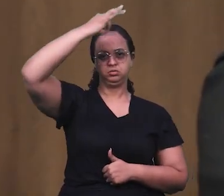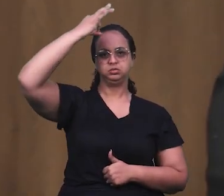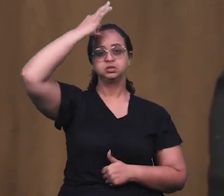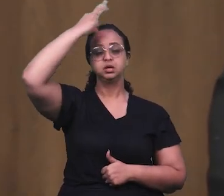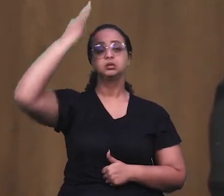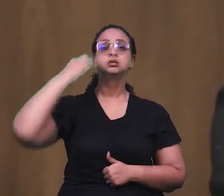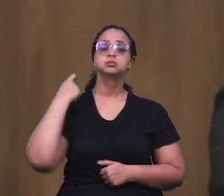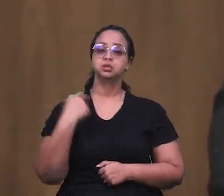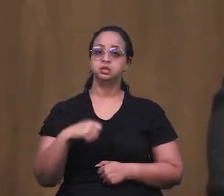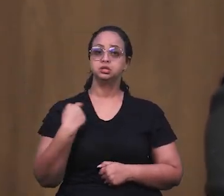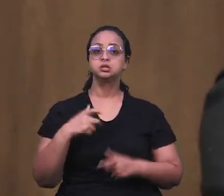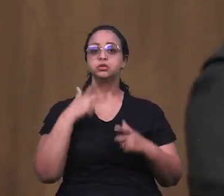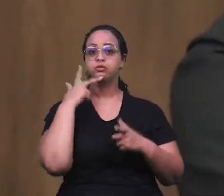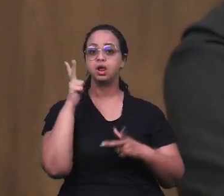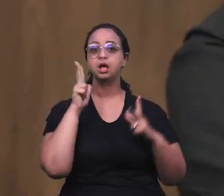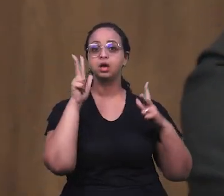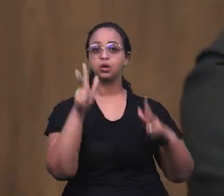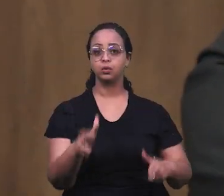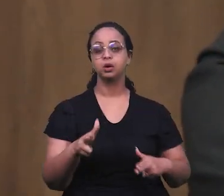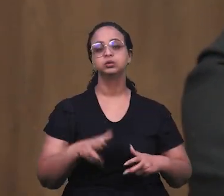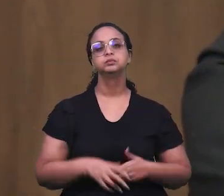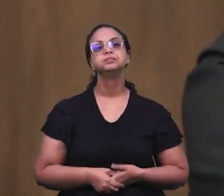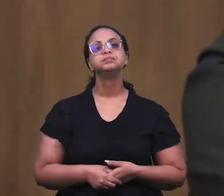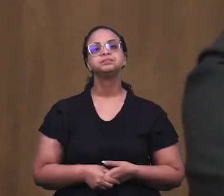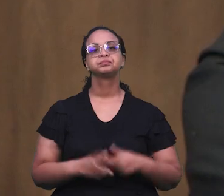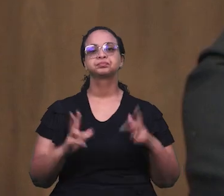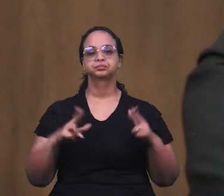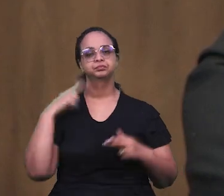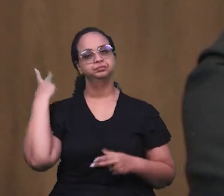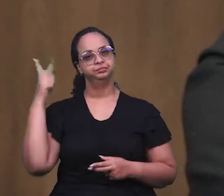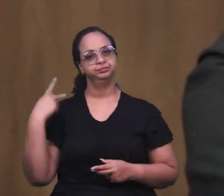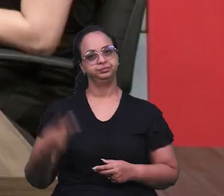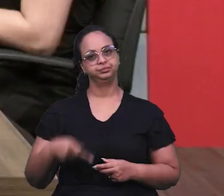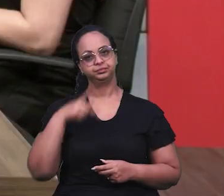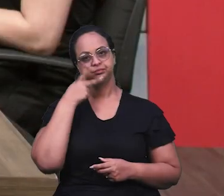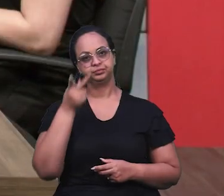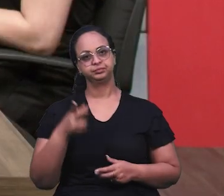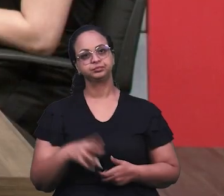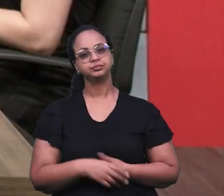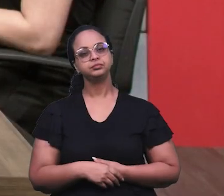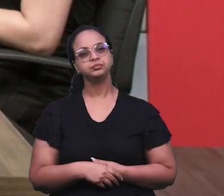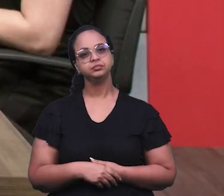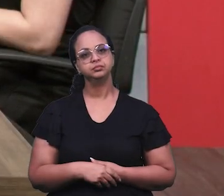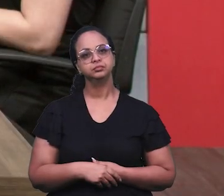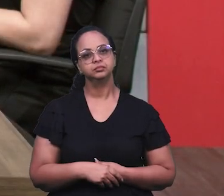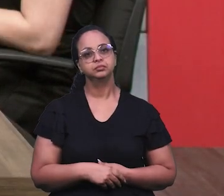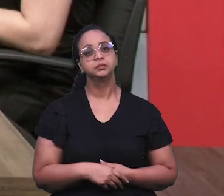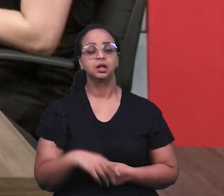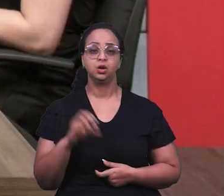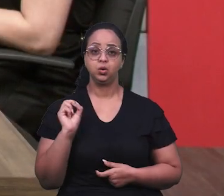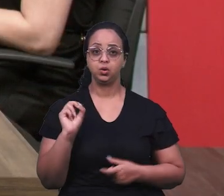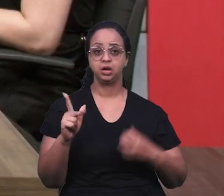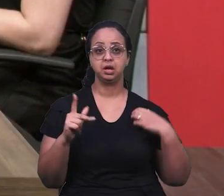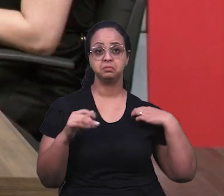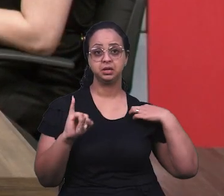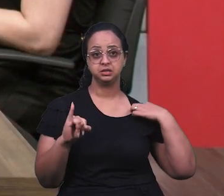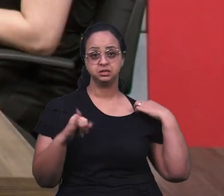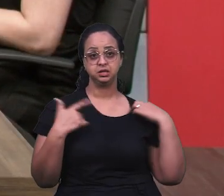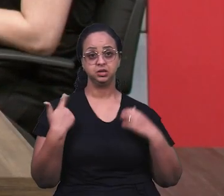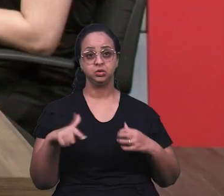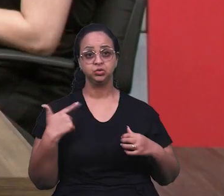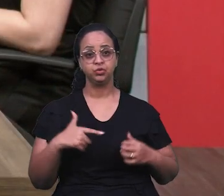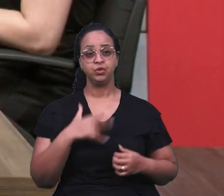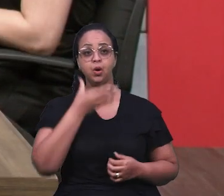dizer exatamente como o pastor está falando. Foi o que Helena falou. E aí a pergunta que me fizeram foi, tá bom, mas se nós não tivermos um